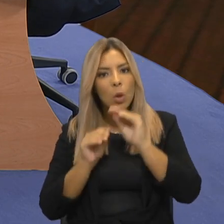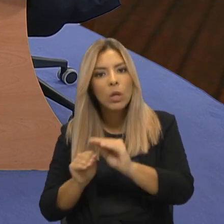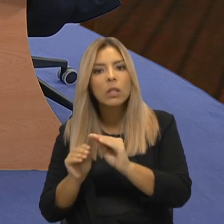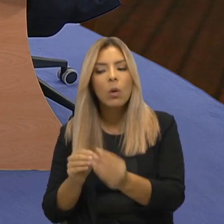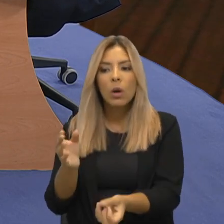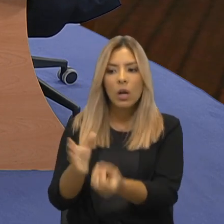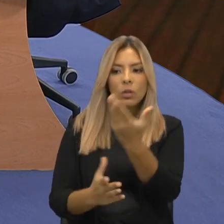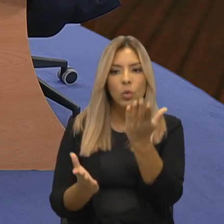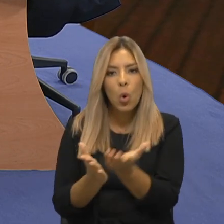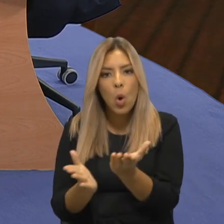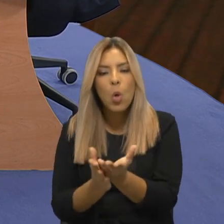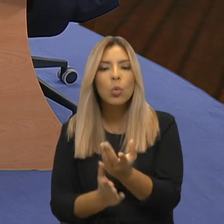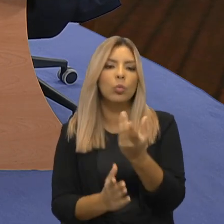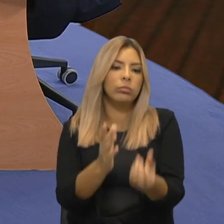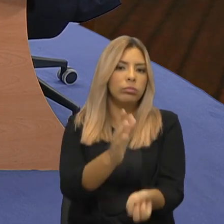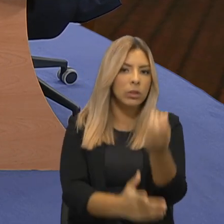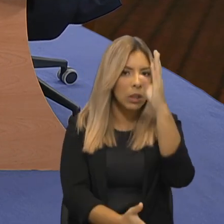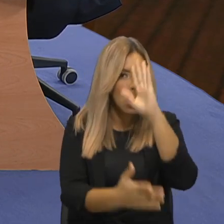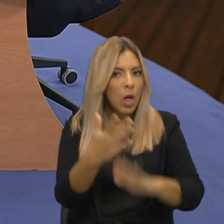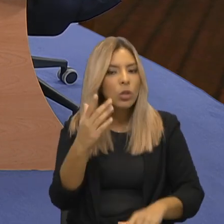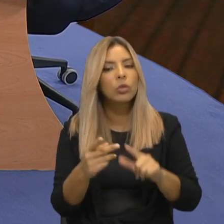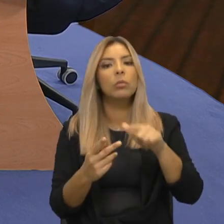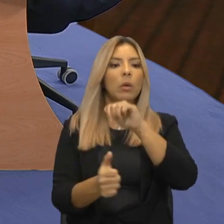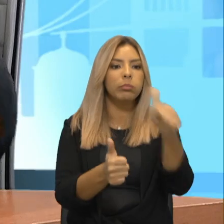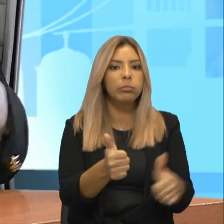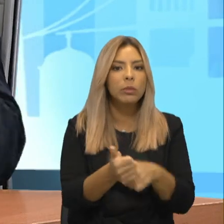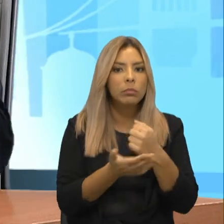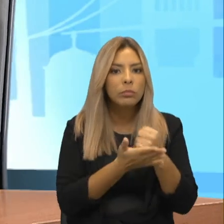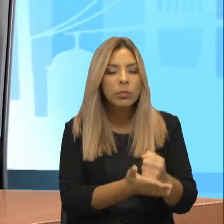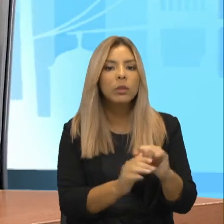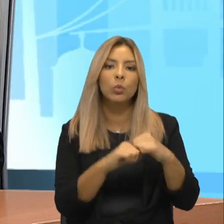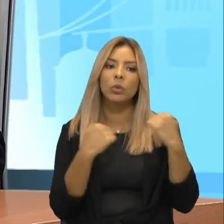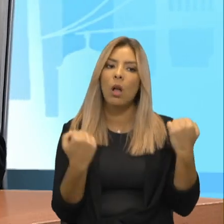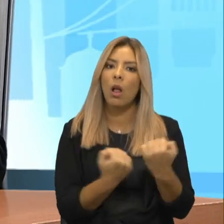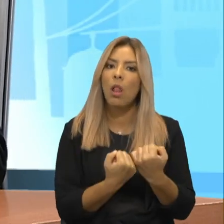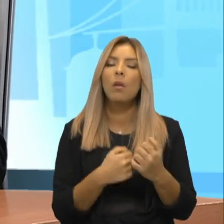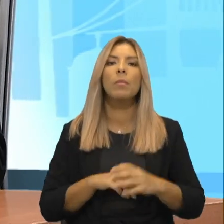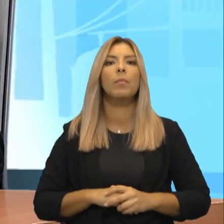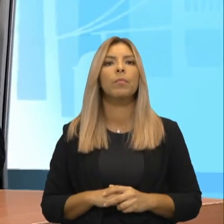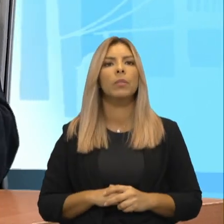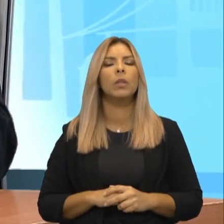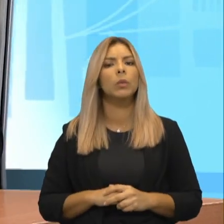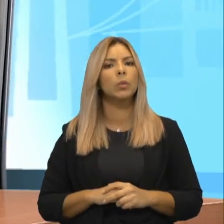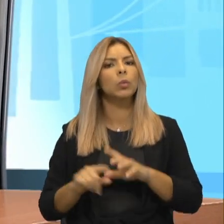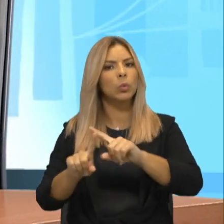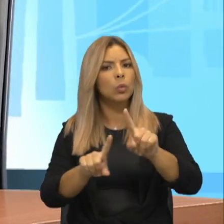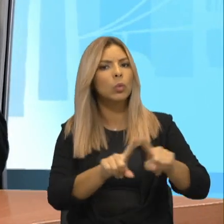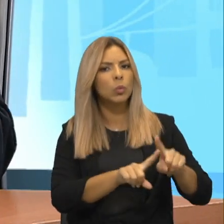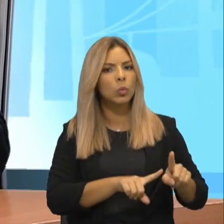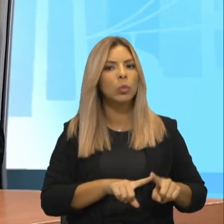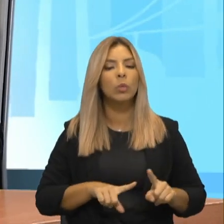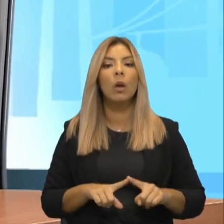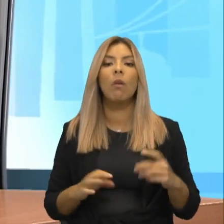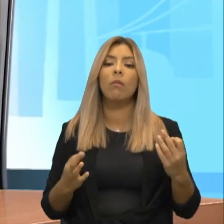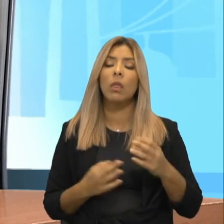escolas, colégios, de assistência social a vários níveis e também